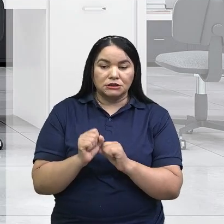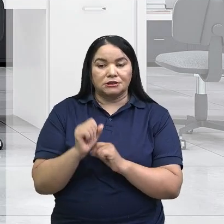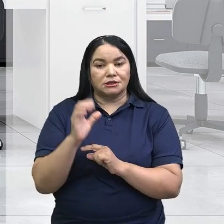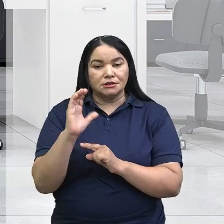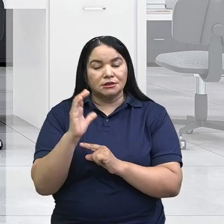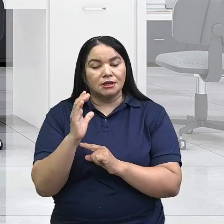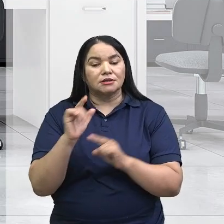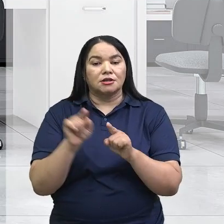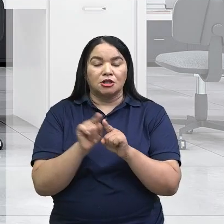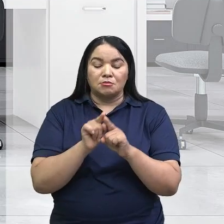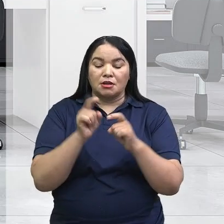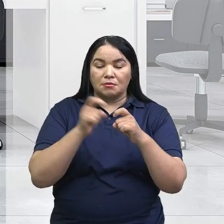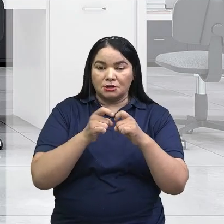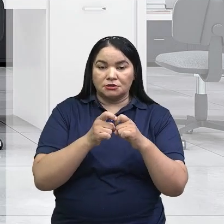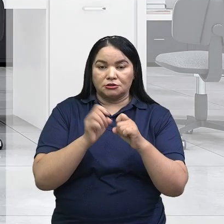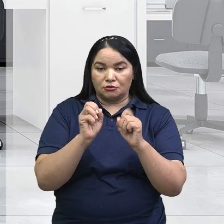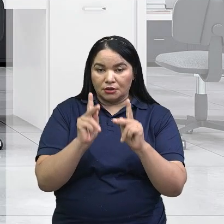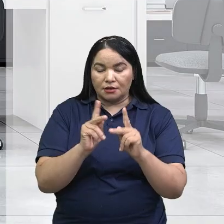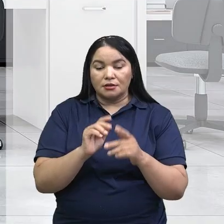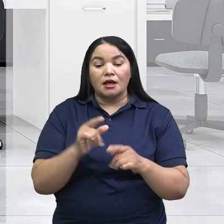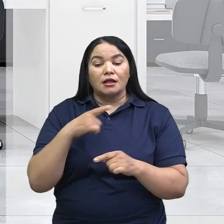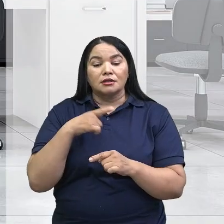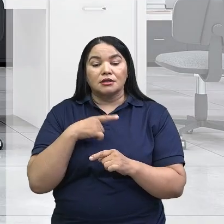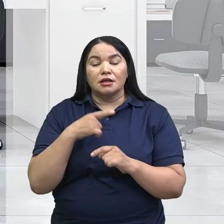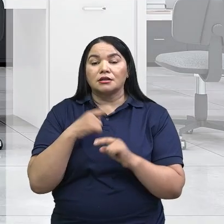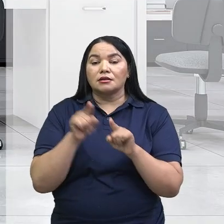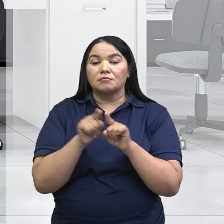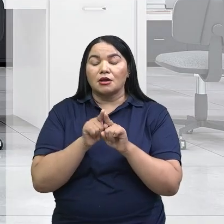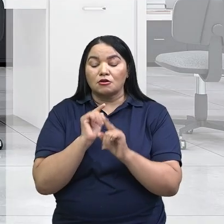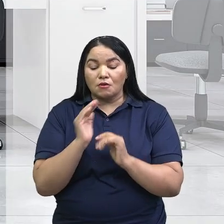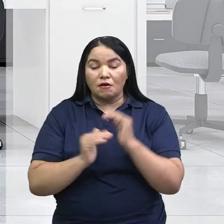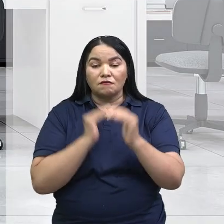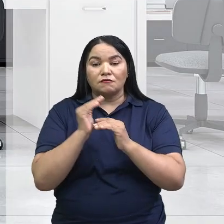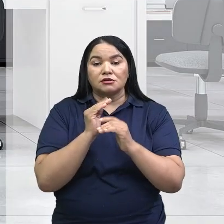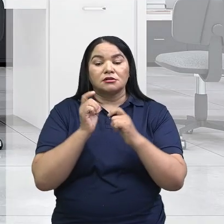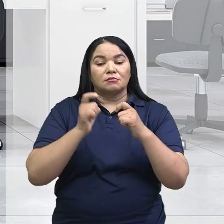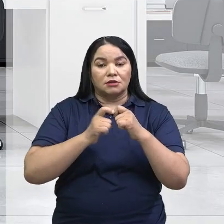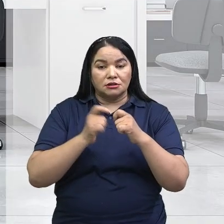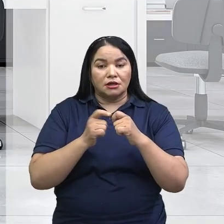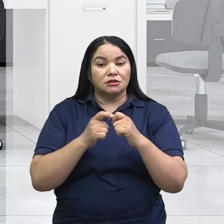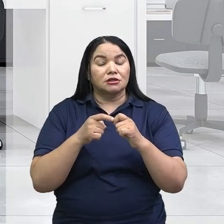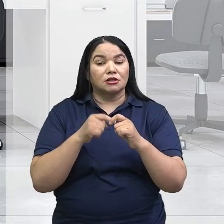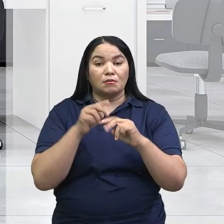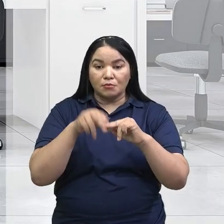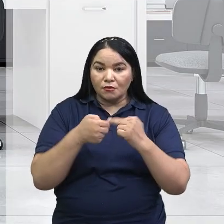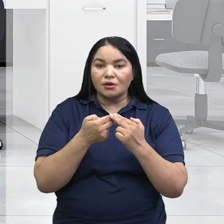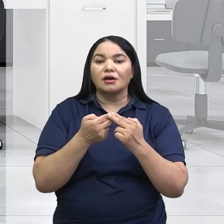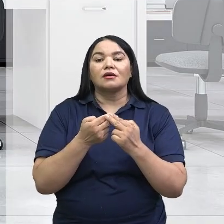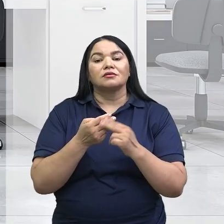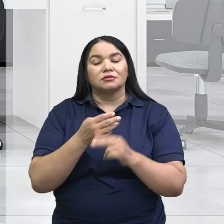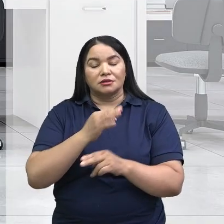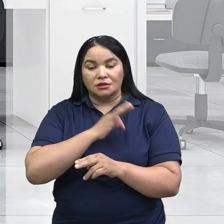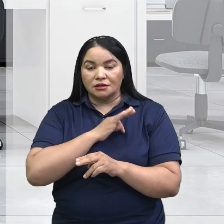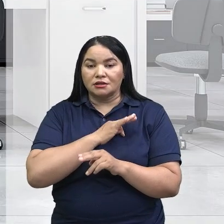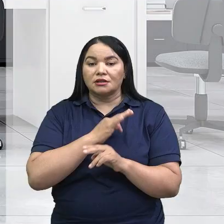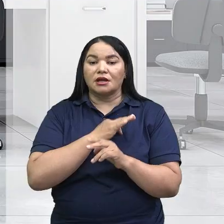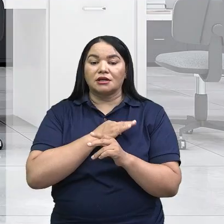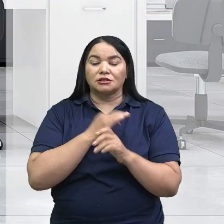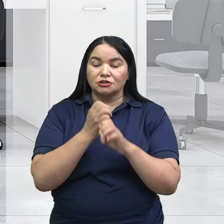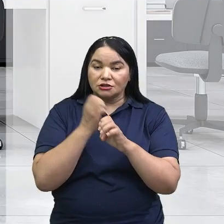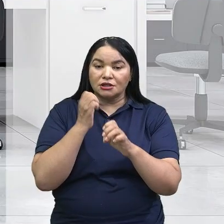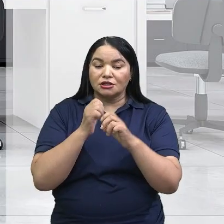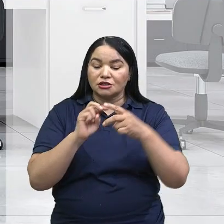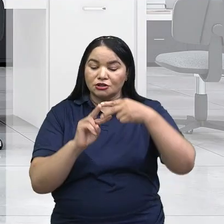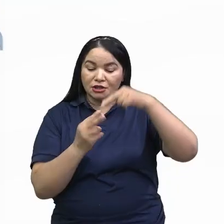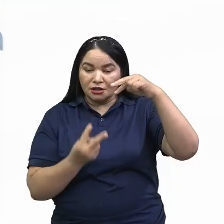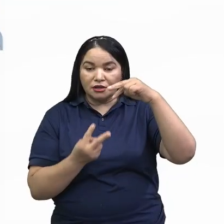por exemplo. Então, olha só, a gente tem também aí um avanço da medicina graças às técnicas da engenharia genética. E a gente vai observar